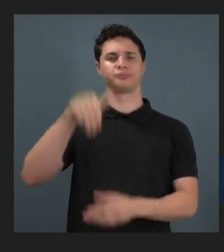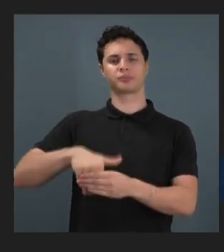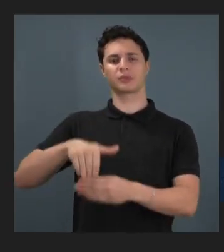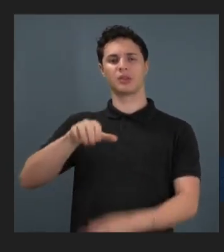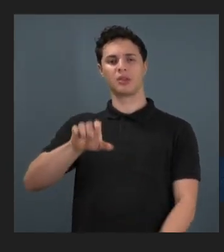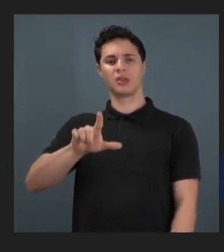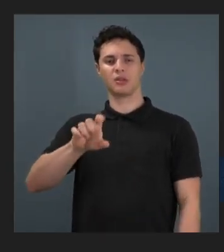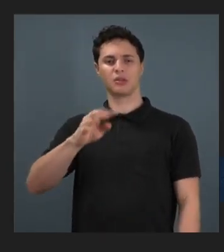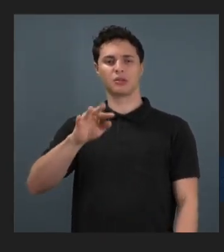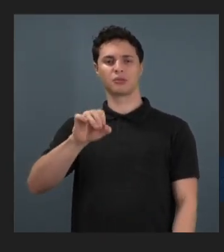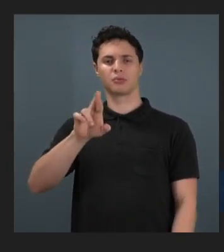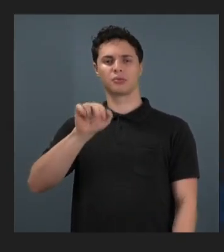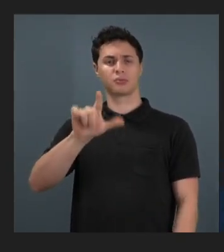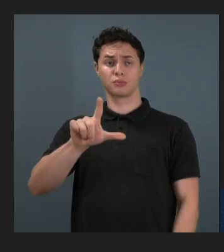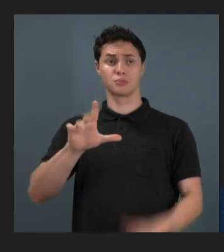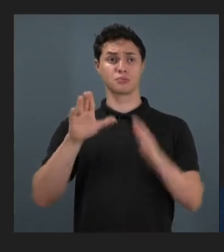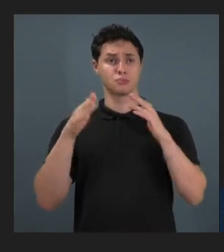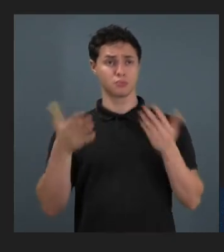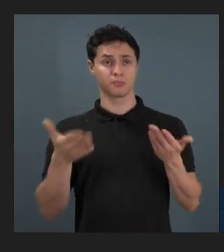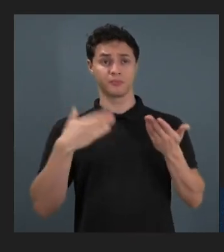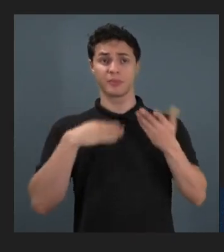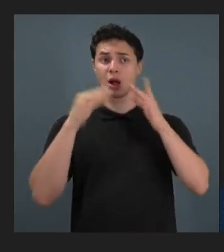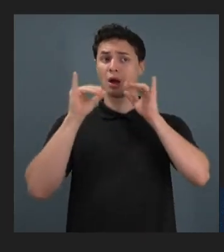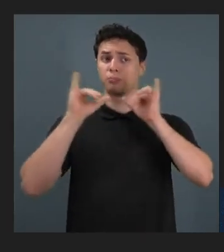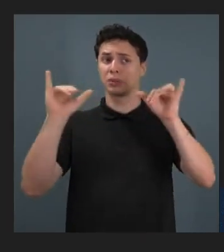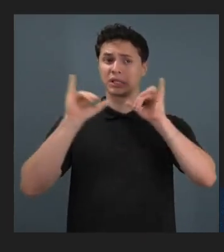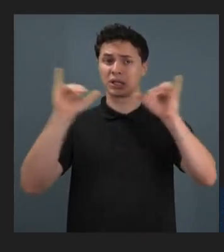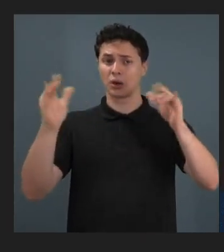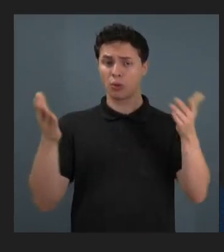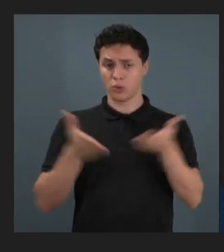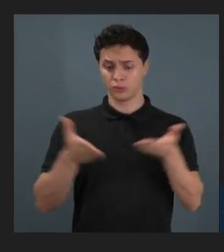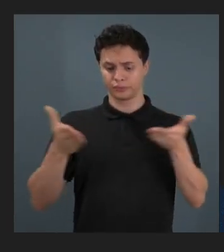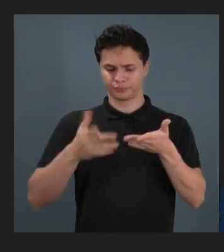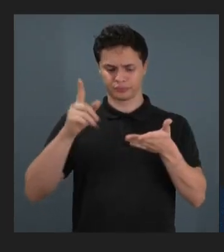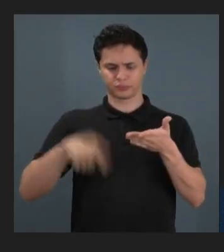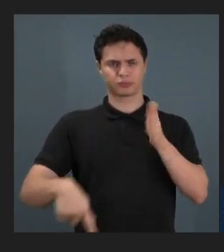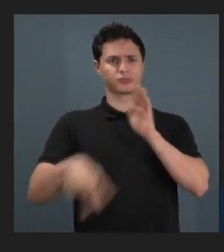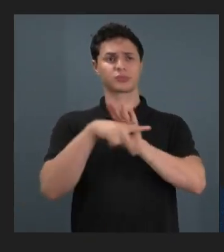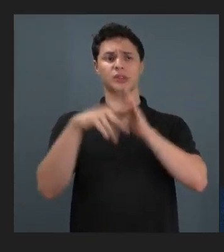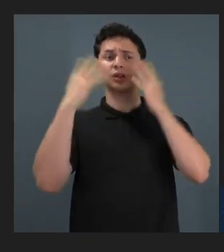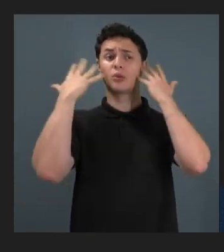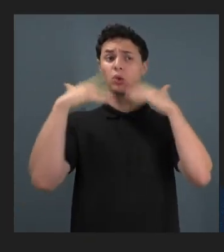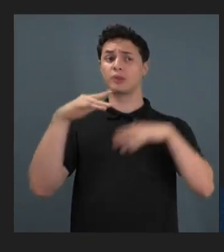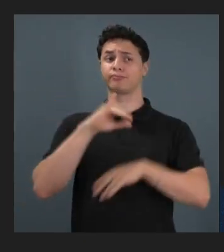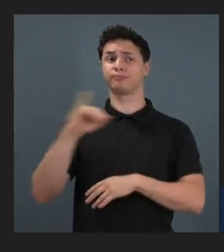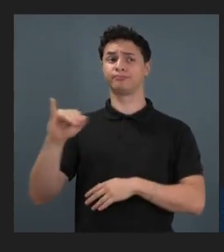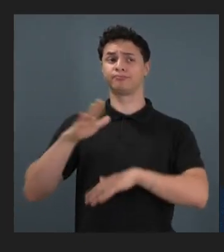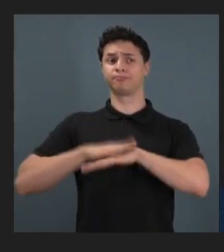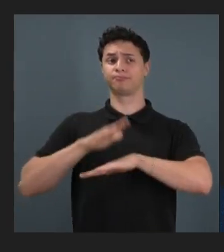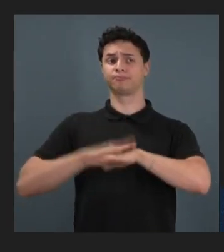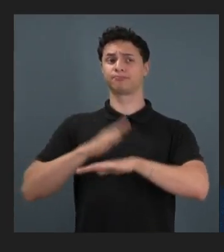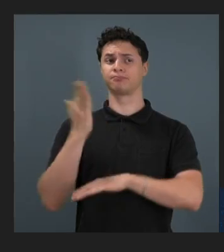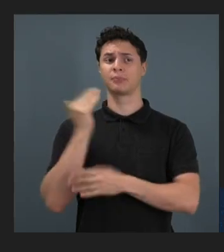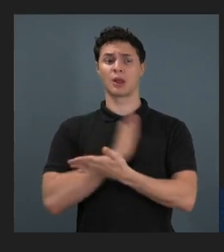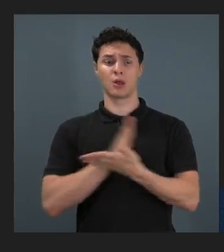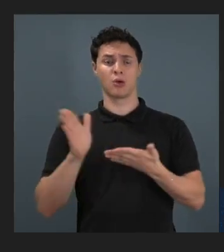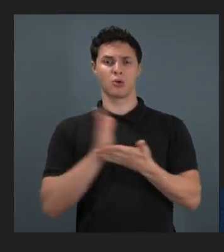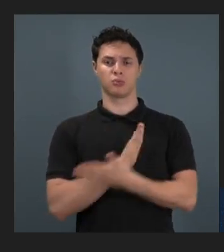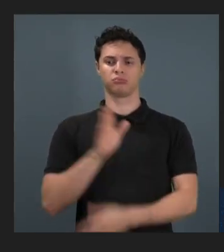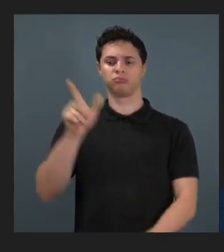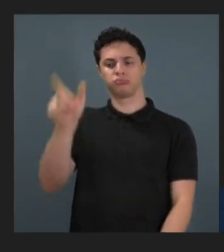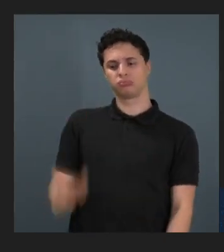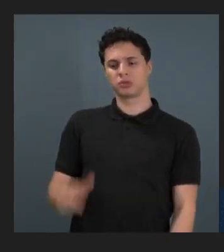Fecho aspas. Tais declarações seriam naturais se tivessem sido feitas por algum